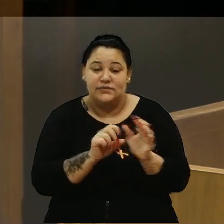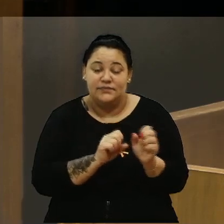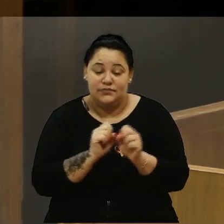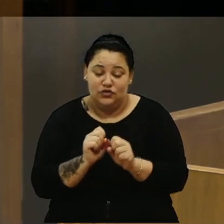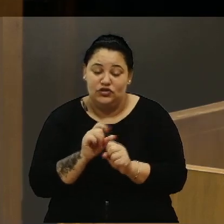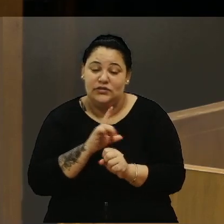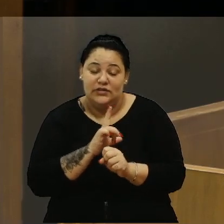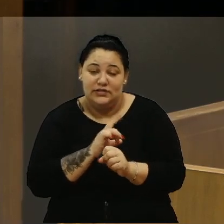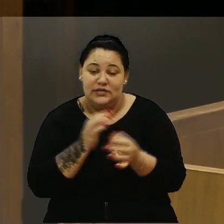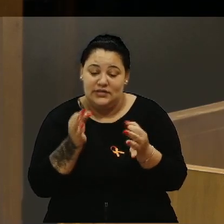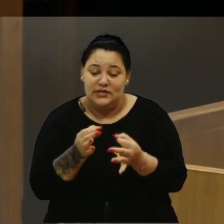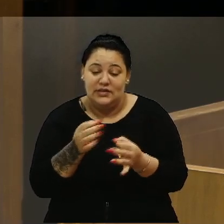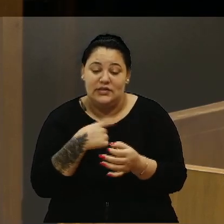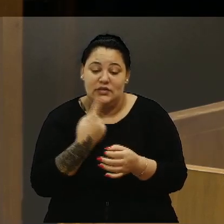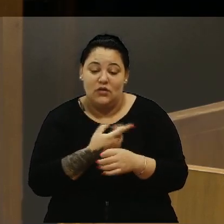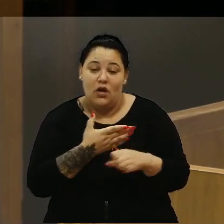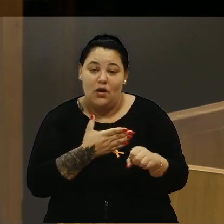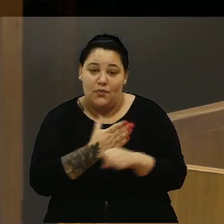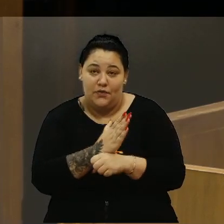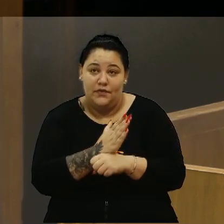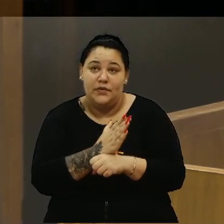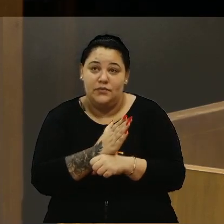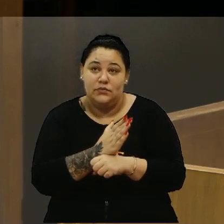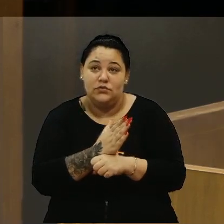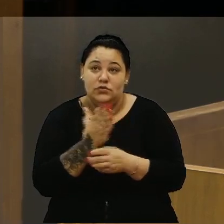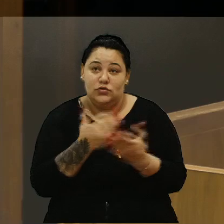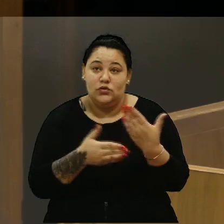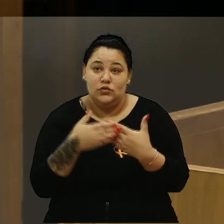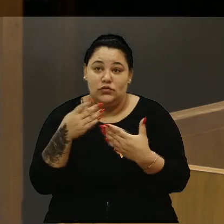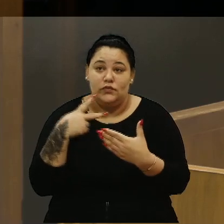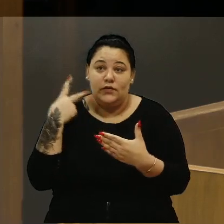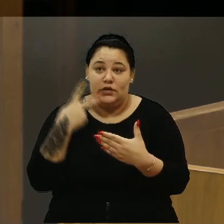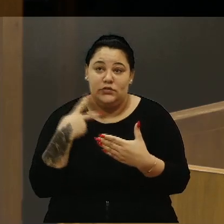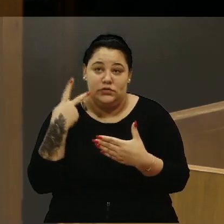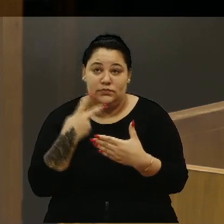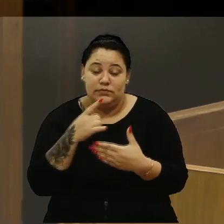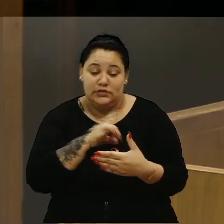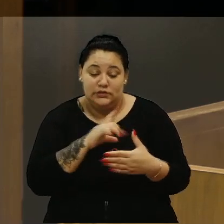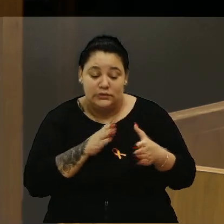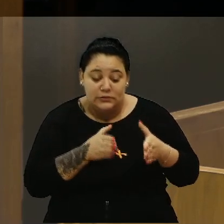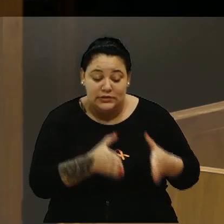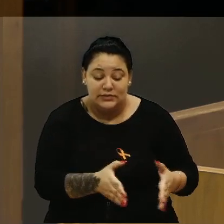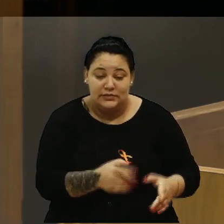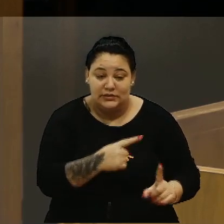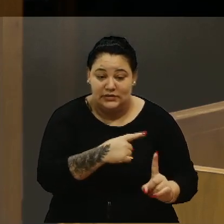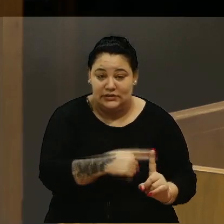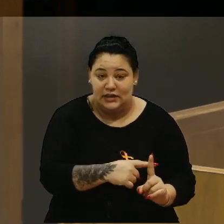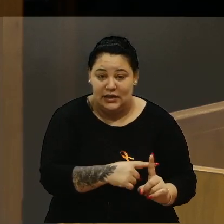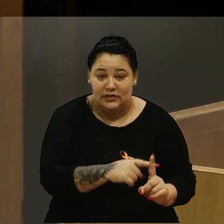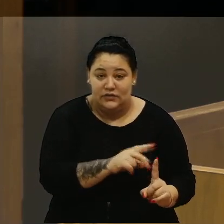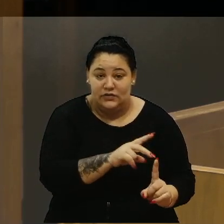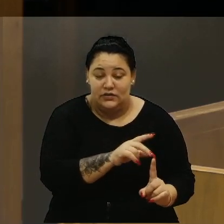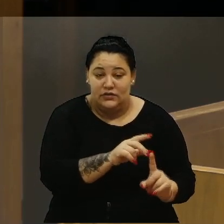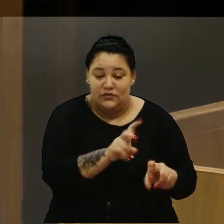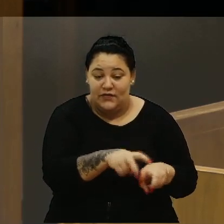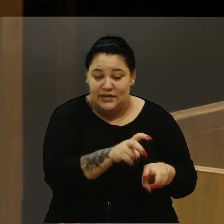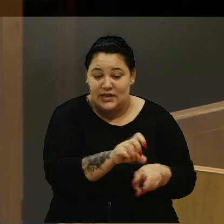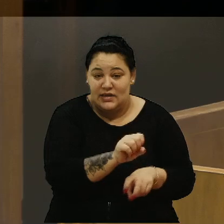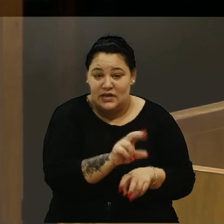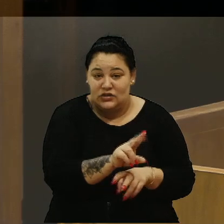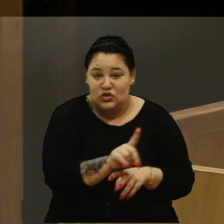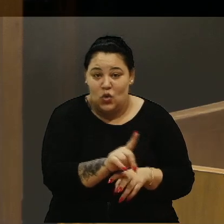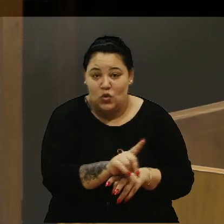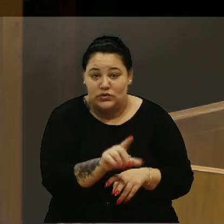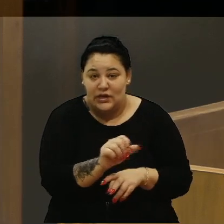certeza nós aprovaremos aqui, eu e os nobres pares, para que então o cemitério de Fazenda Souza e o de Vila Seca possa